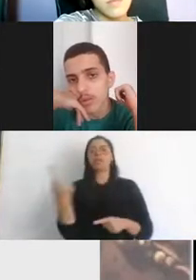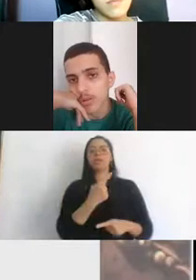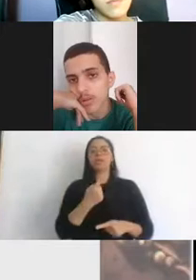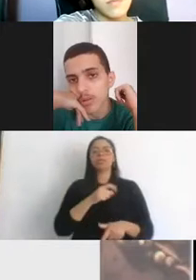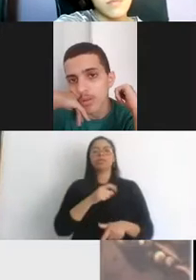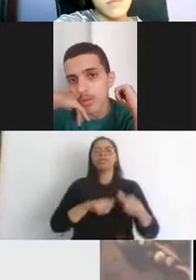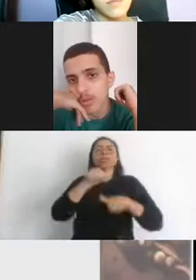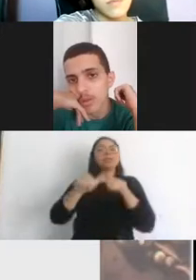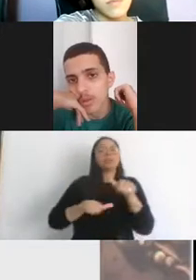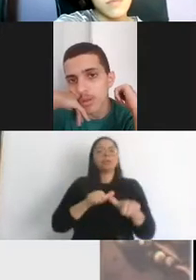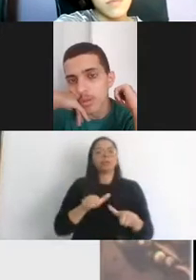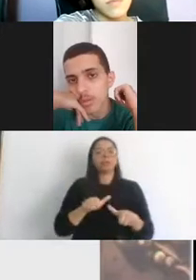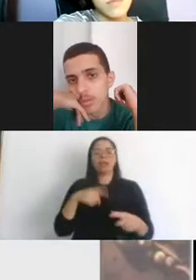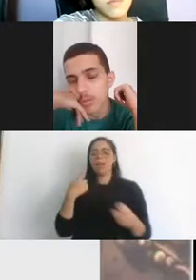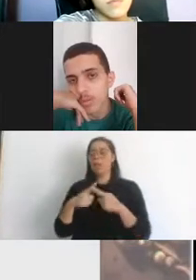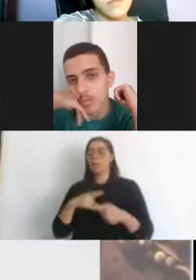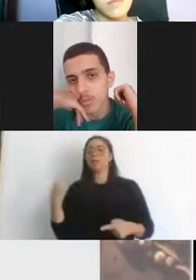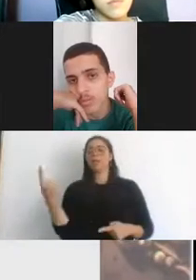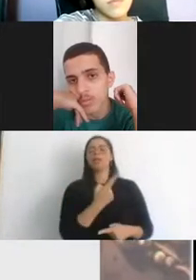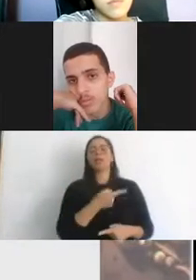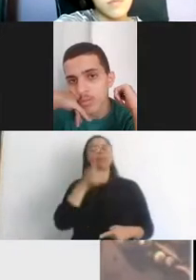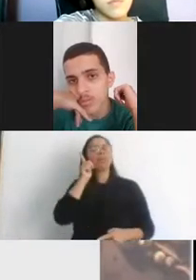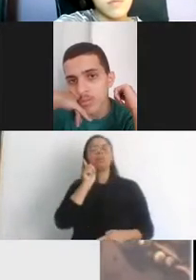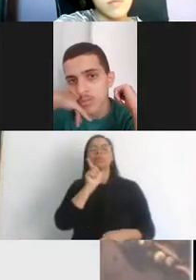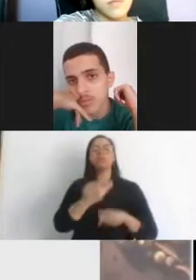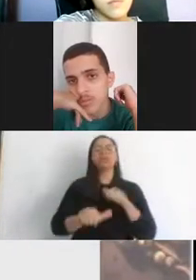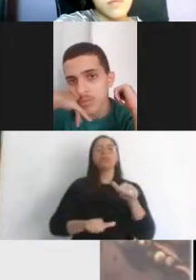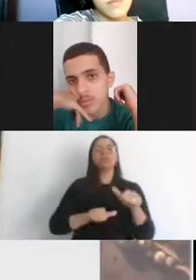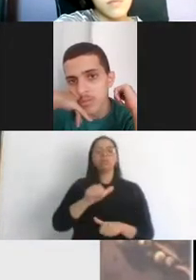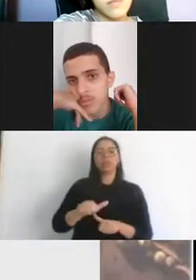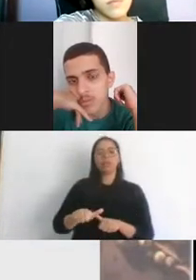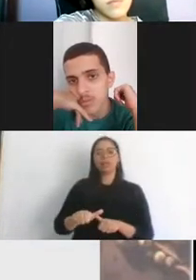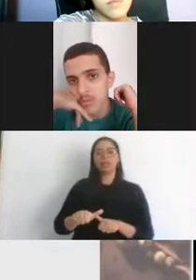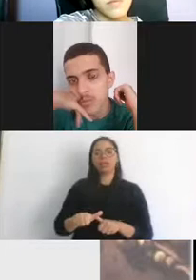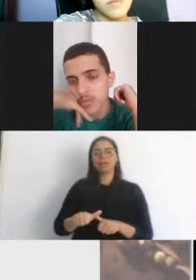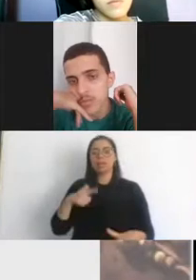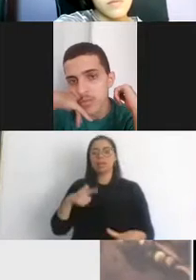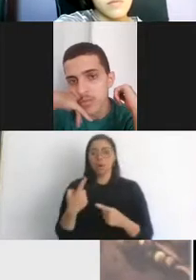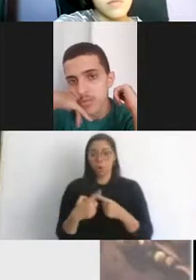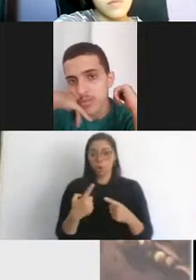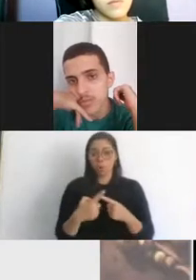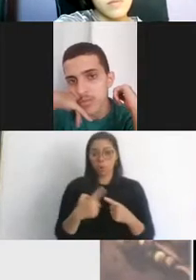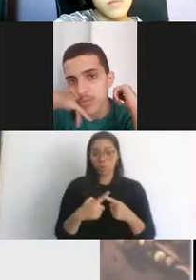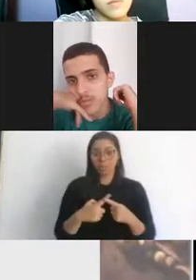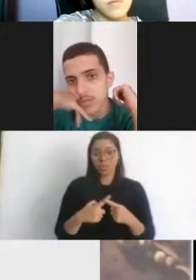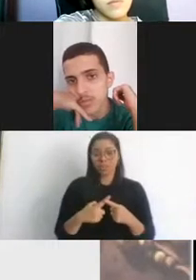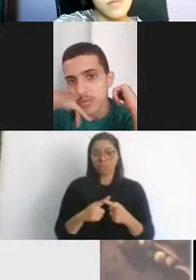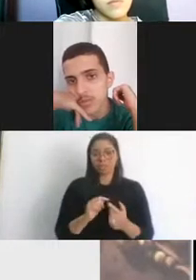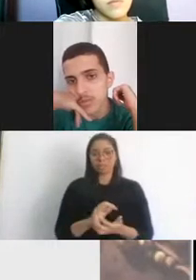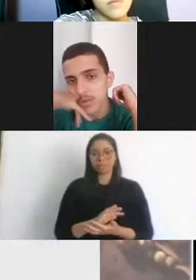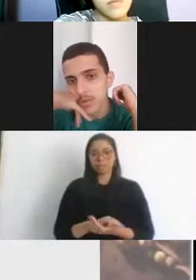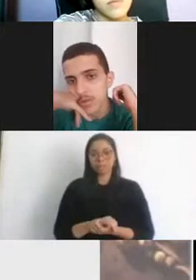por exemplo porque a gente não conseguiu fazer uma grande revolta tudo mais porque o grande Domínio Não